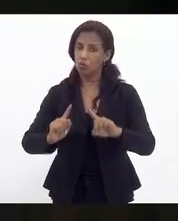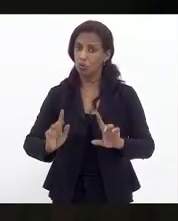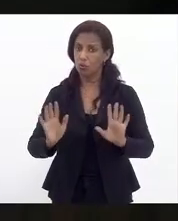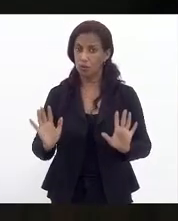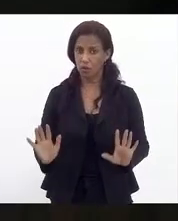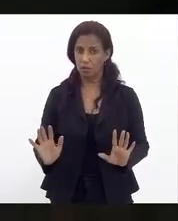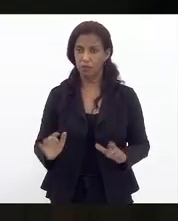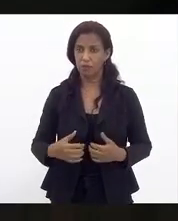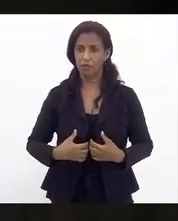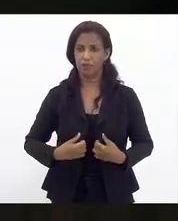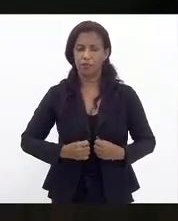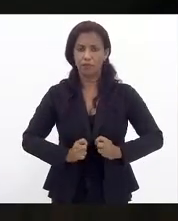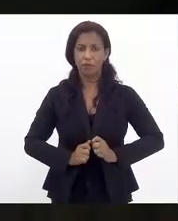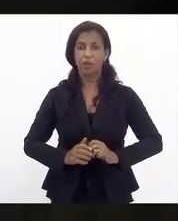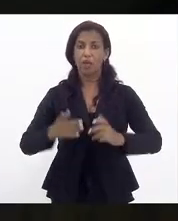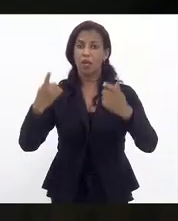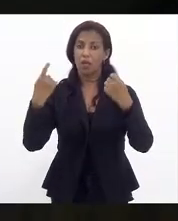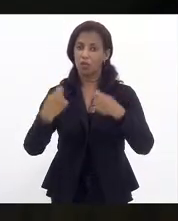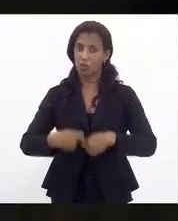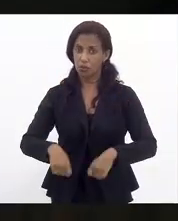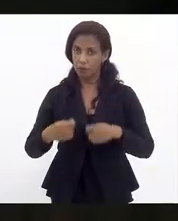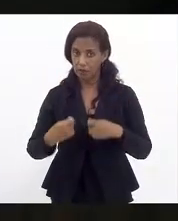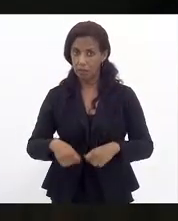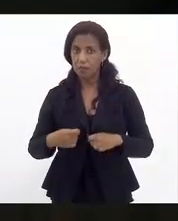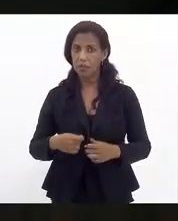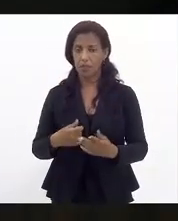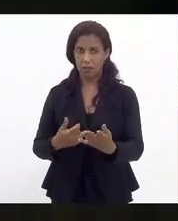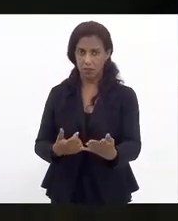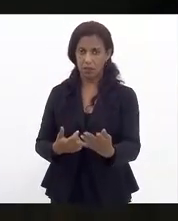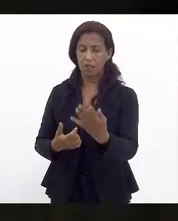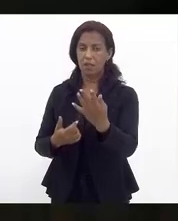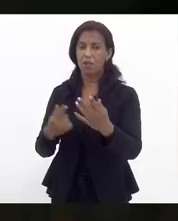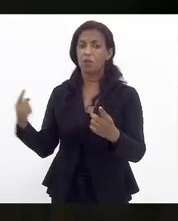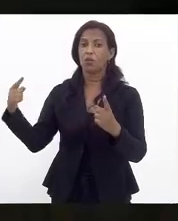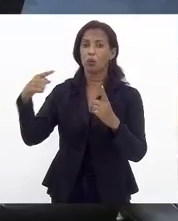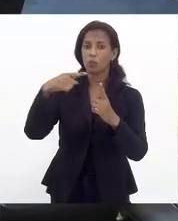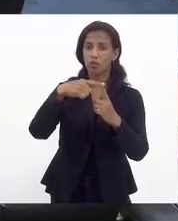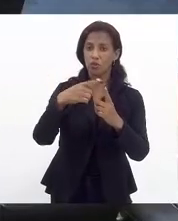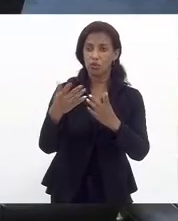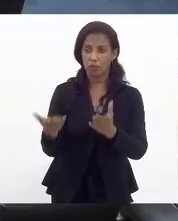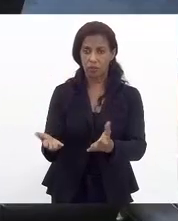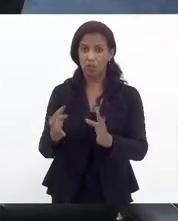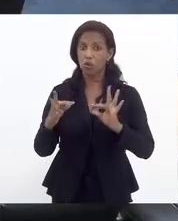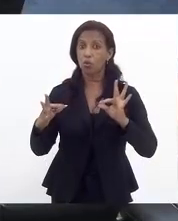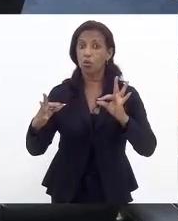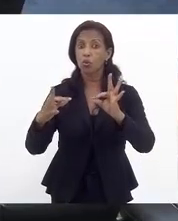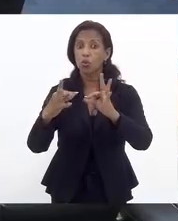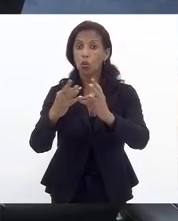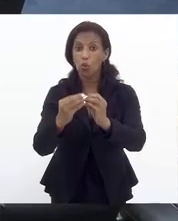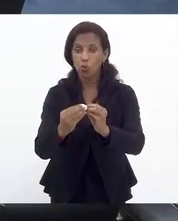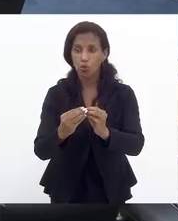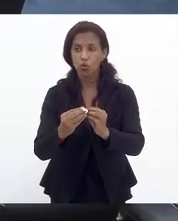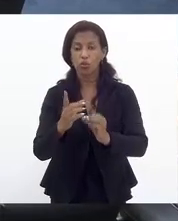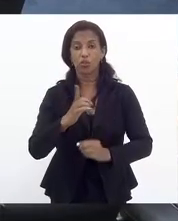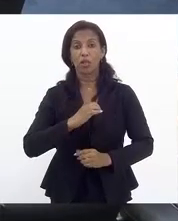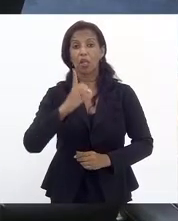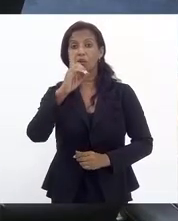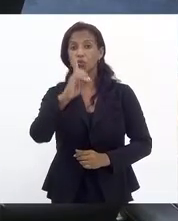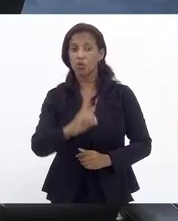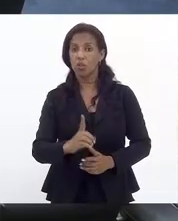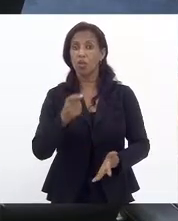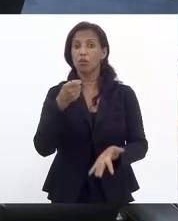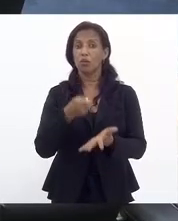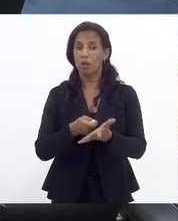deputada enfermeira Rejane a gente precisa dar a gente precisa da objetividade todos terão como sempre tiveram o direito